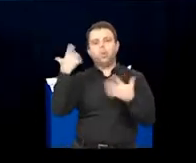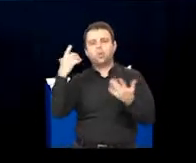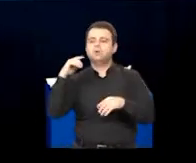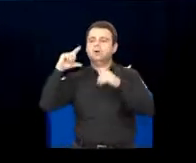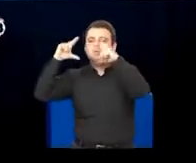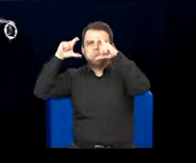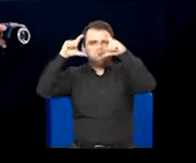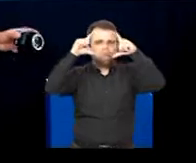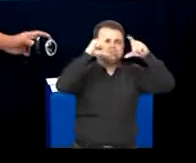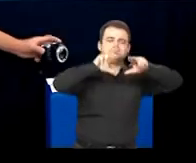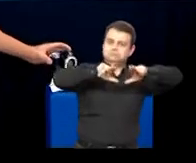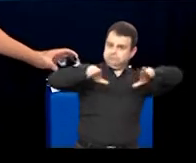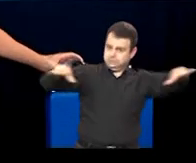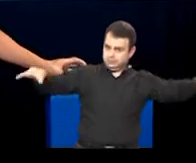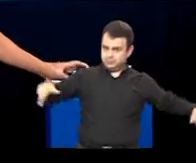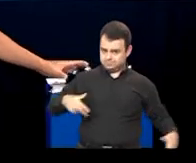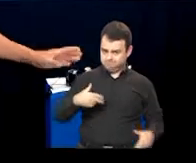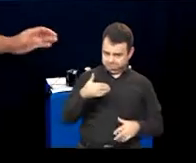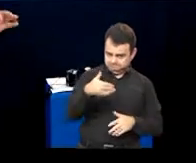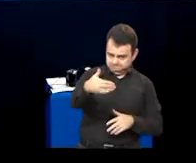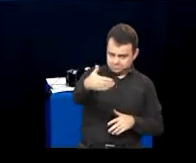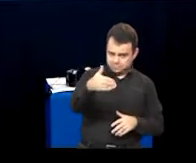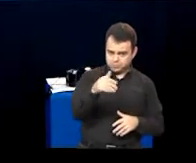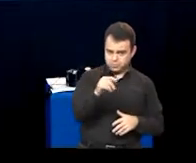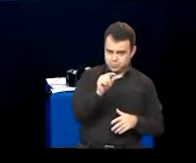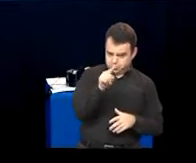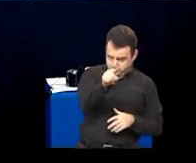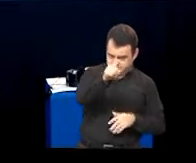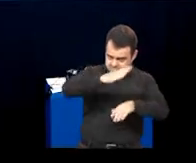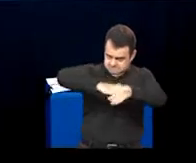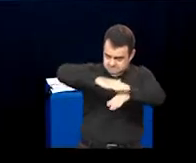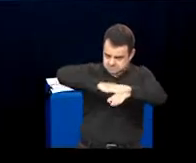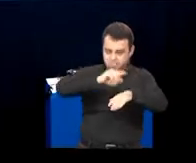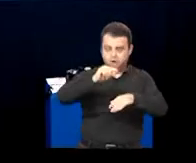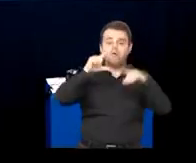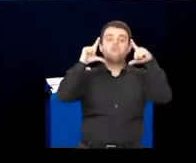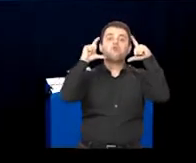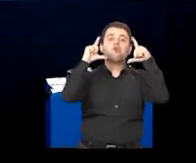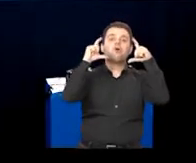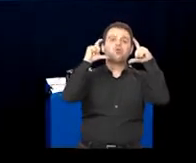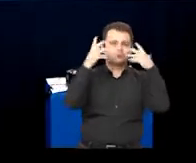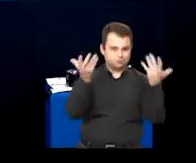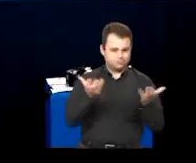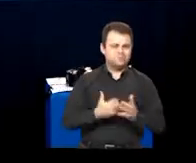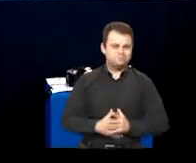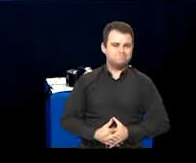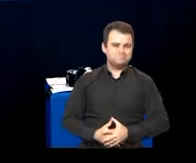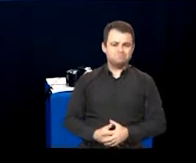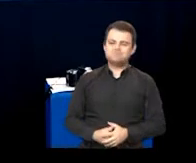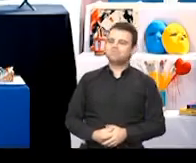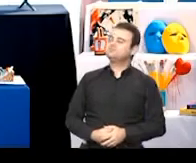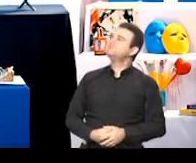celular. Então, essa próxima proposta é para você trabalhar usando a linguagem da fotografia.